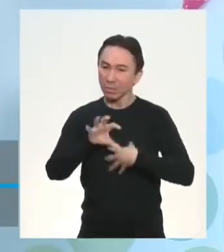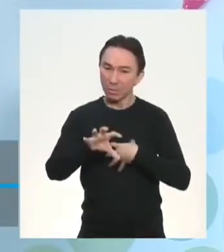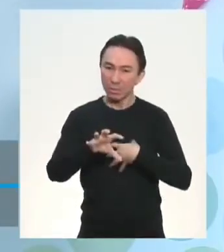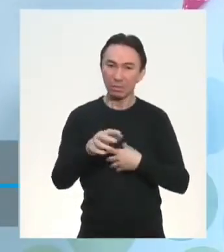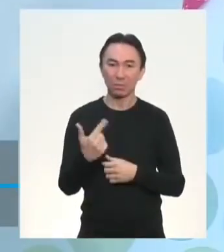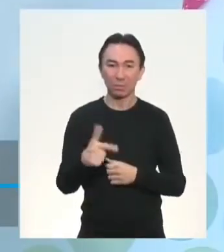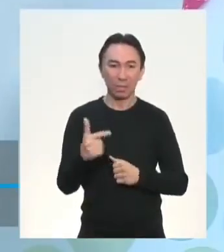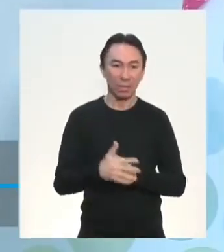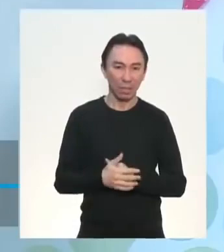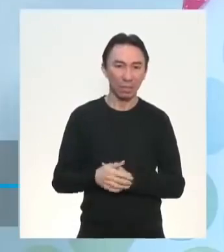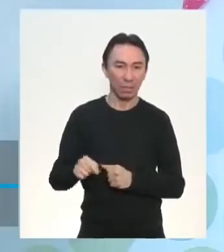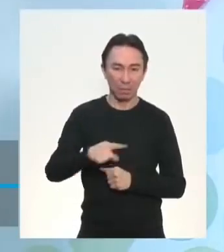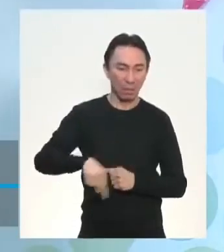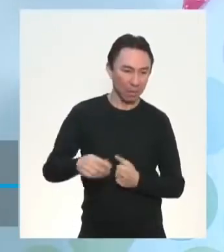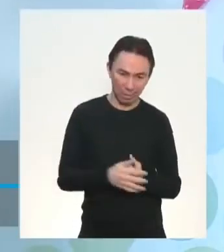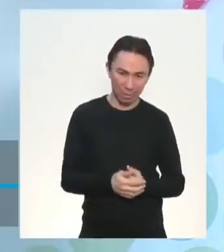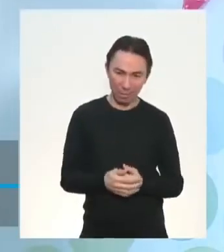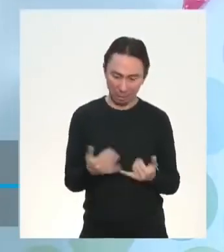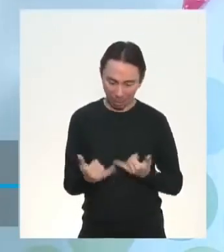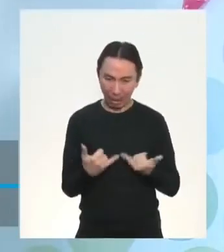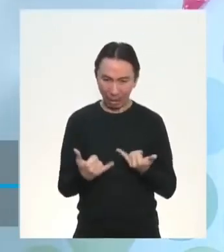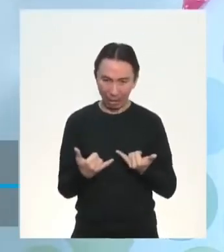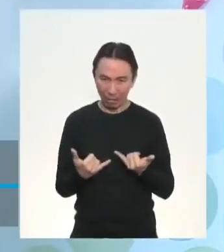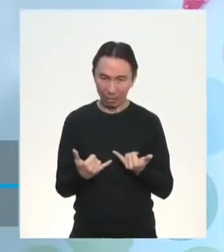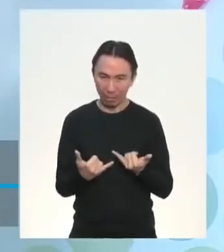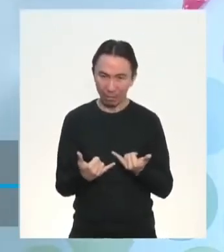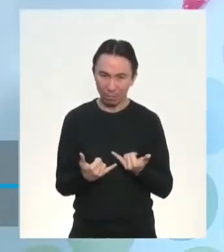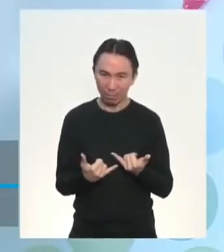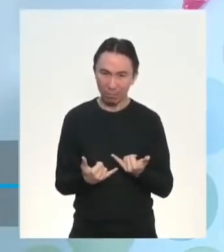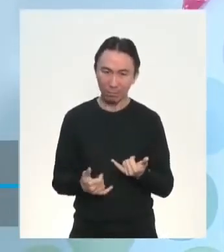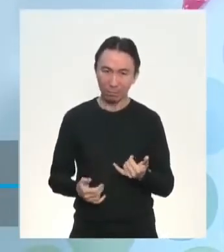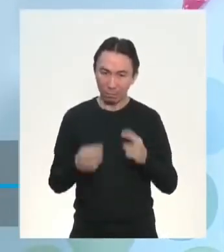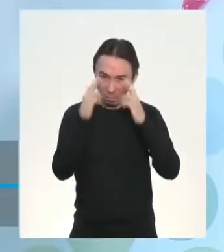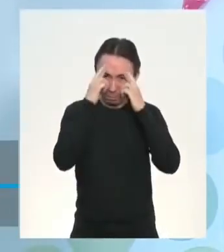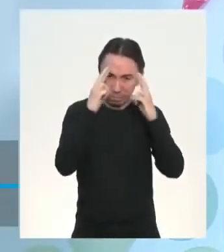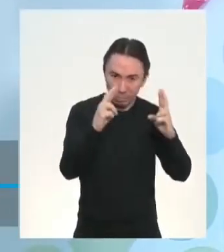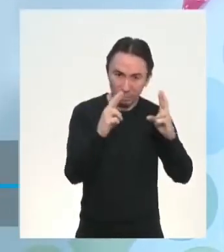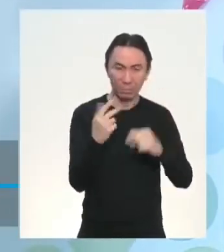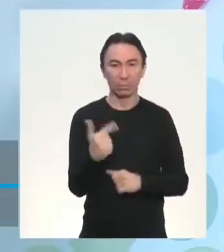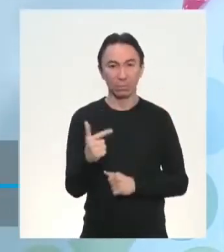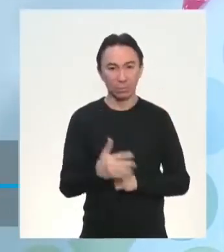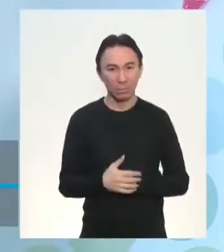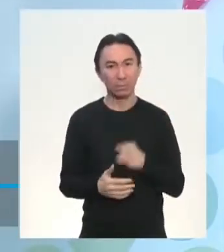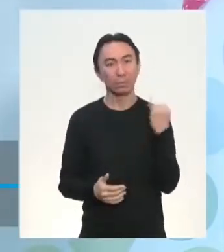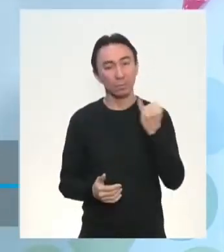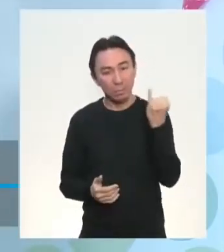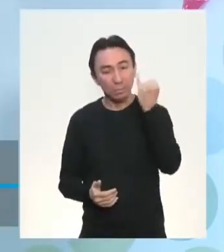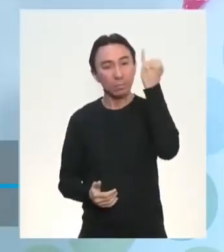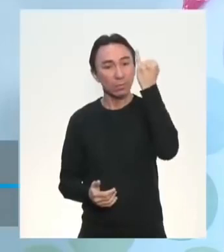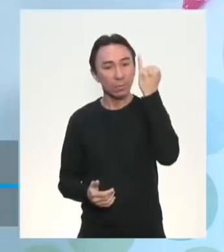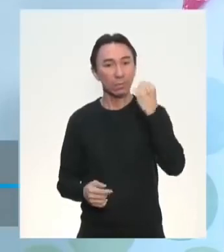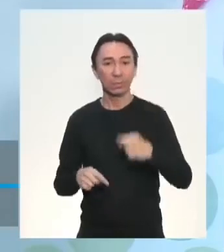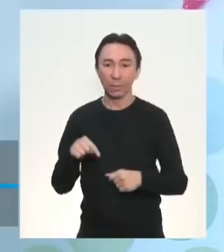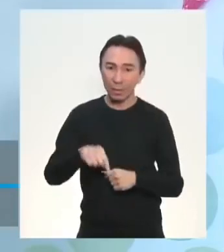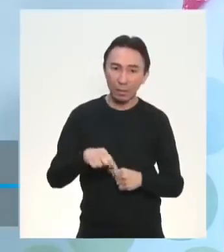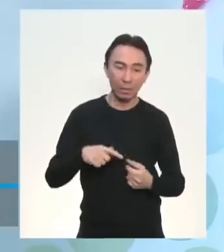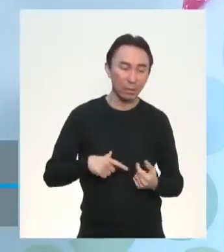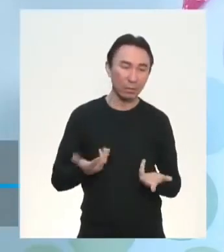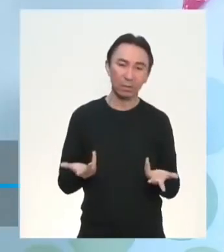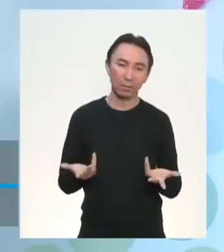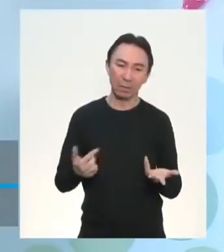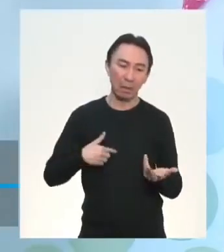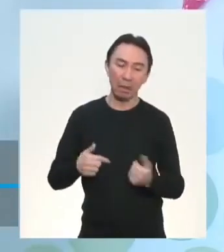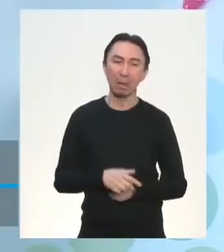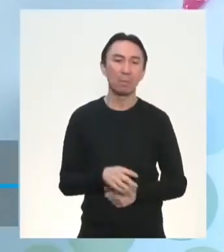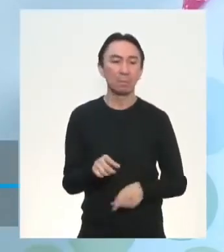nenhum respeito por vocês. E muito pelo contrário, tá? O respeito é muito grande, aqui não tem nenhuma competição, ninguém aqui